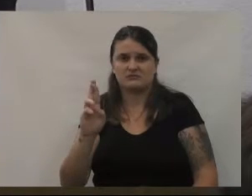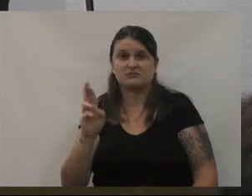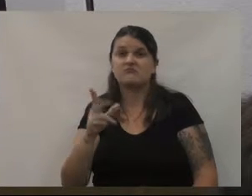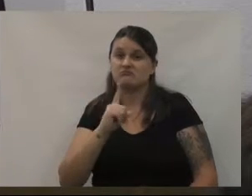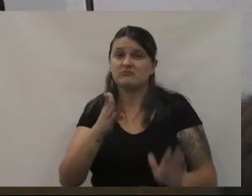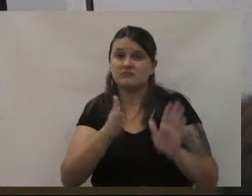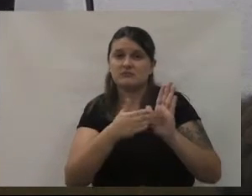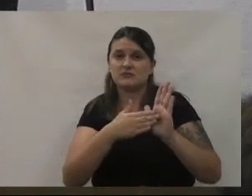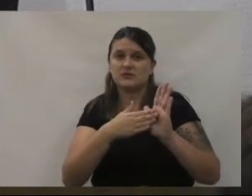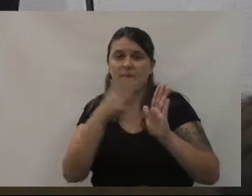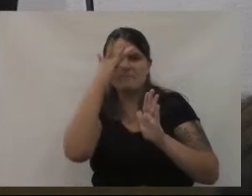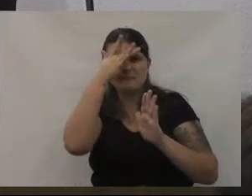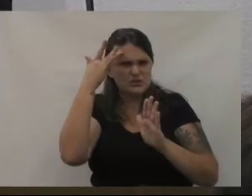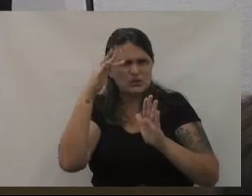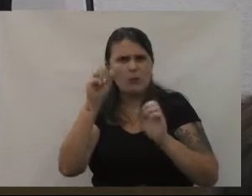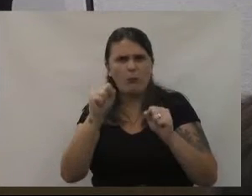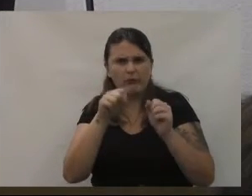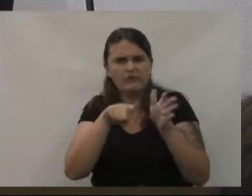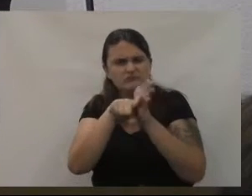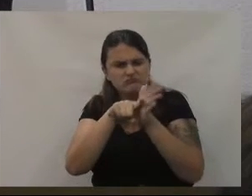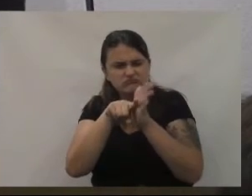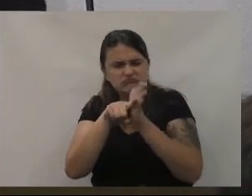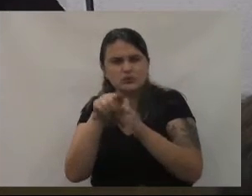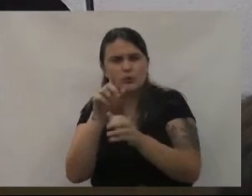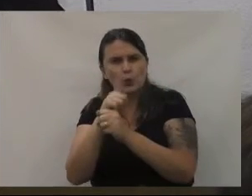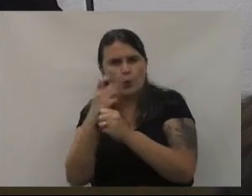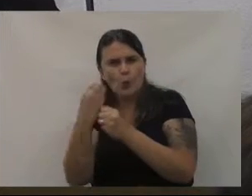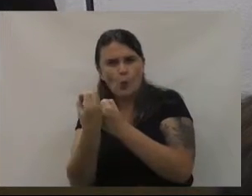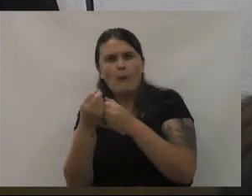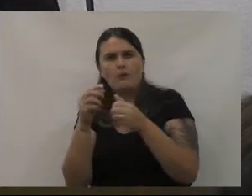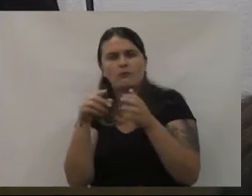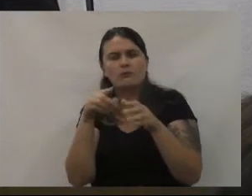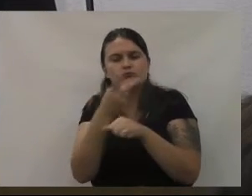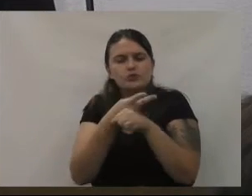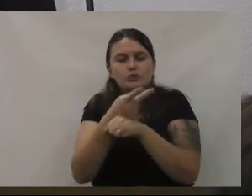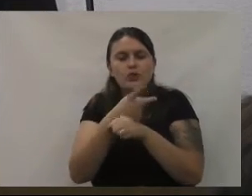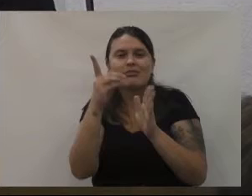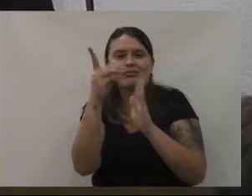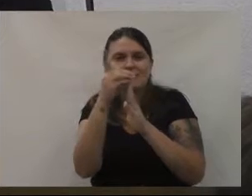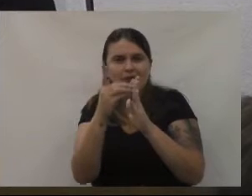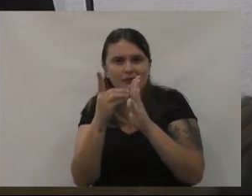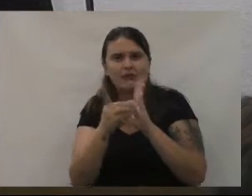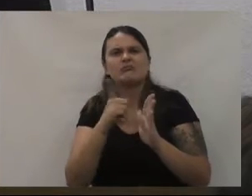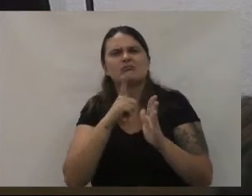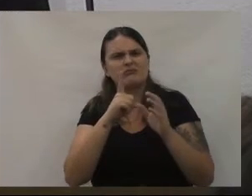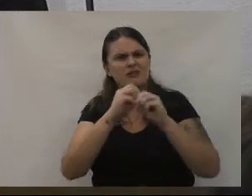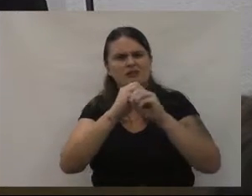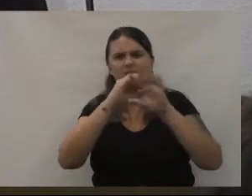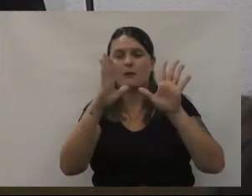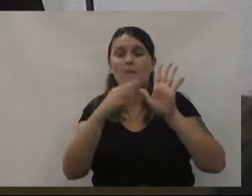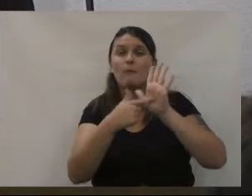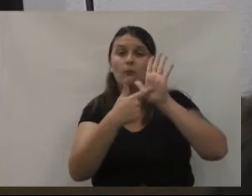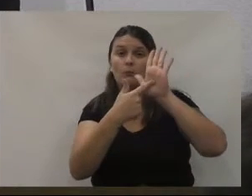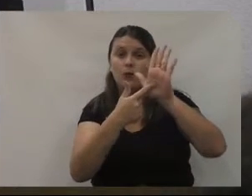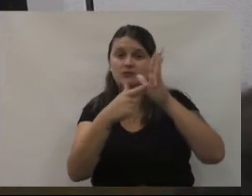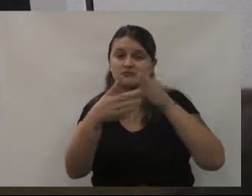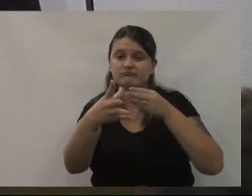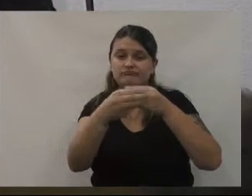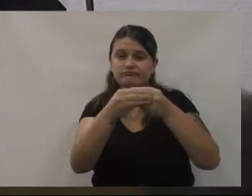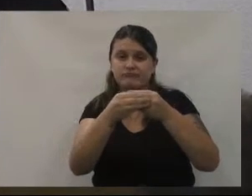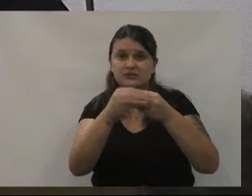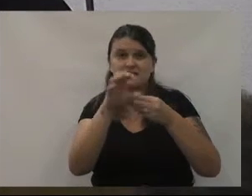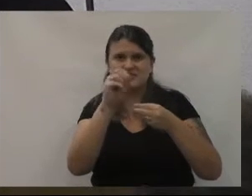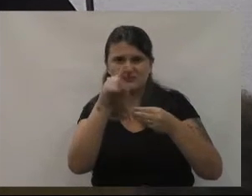está lá, é só você acessar no Google esse decreto e você vai ver. Daí ele tem lá um demonstrativo anexo. Se